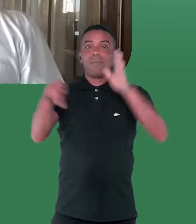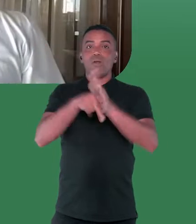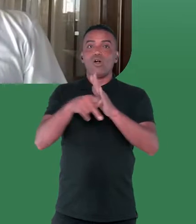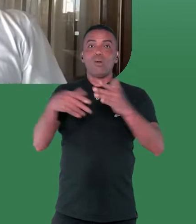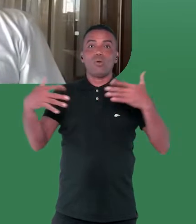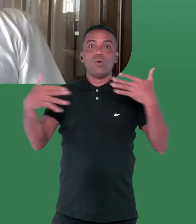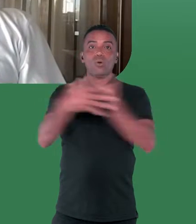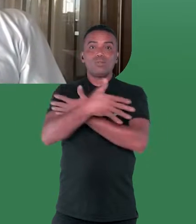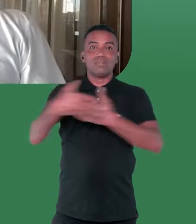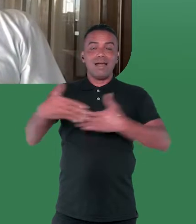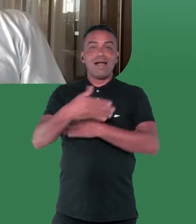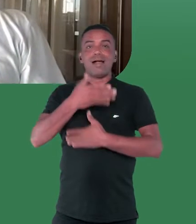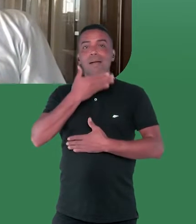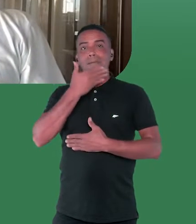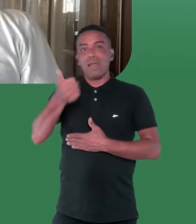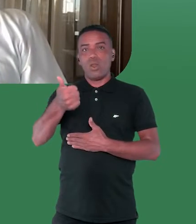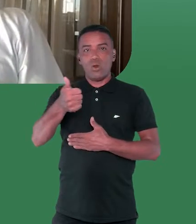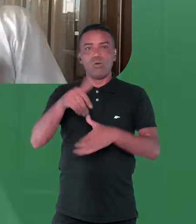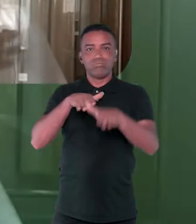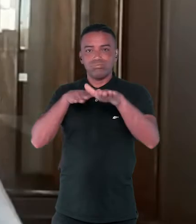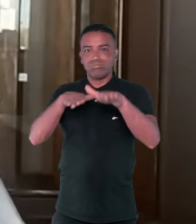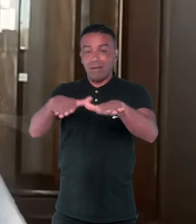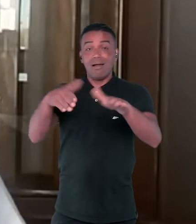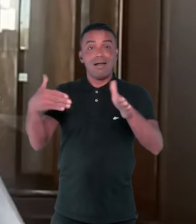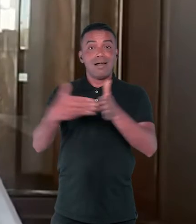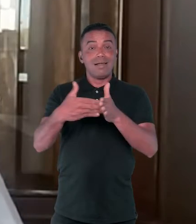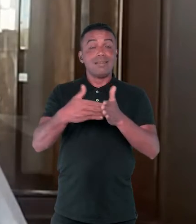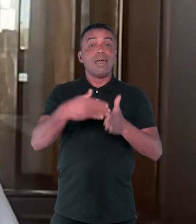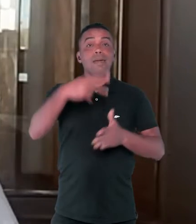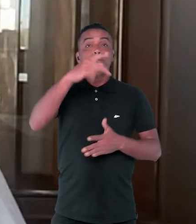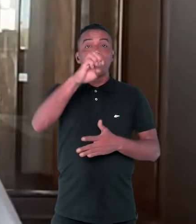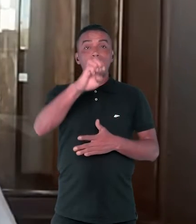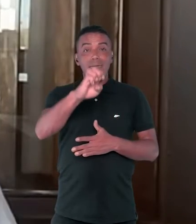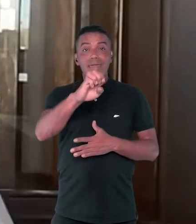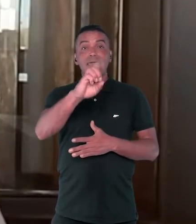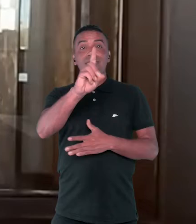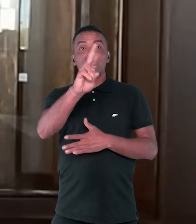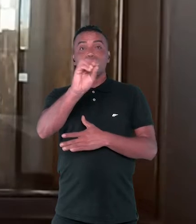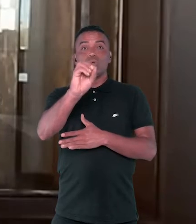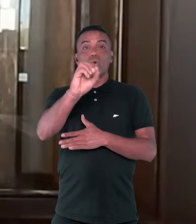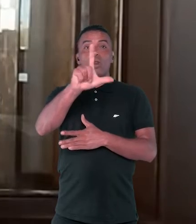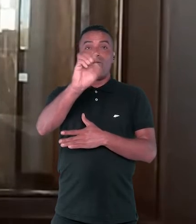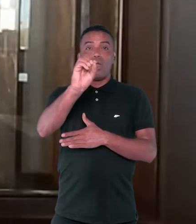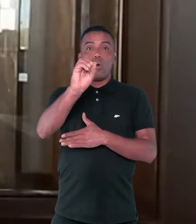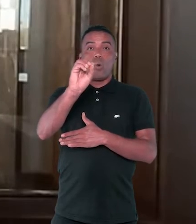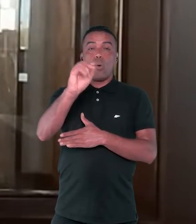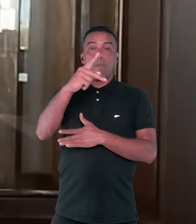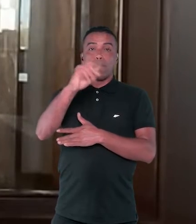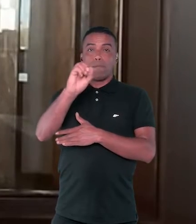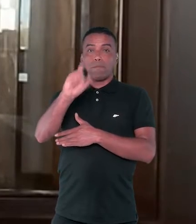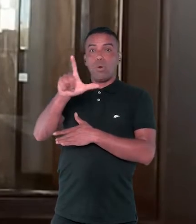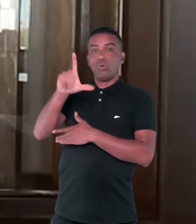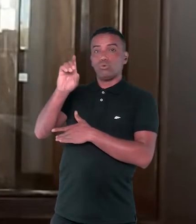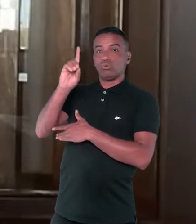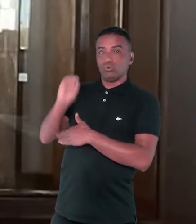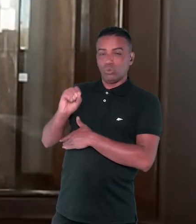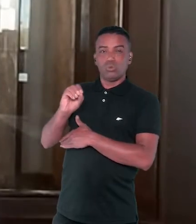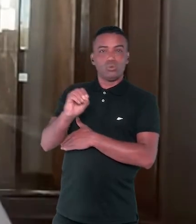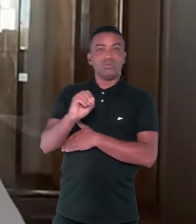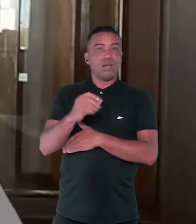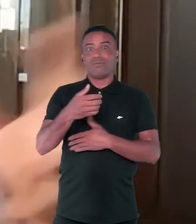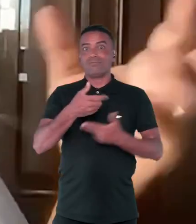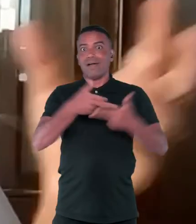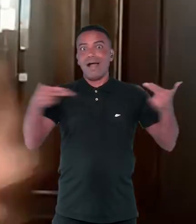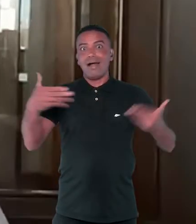Carvalho, desde a MG 424, que vai no Pedro Leopoldo. Então é isso. Um de 7 filhos de um leiteiro, de um sujeito muito